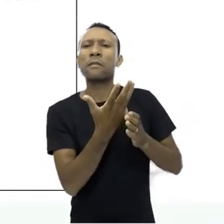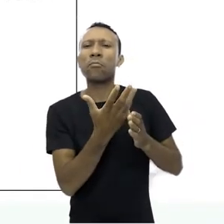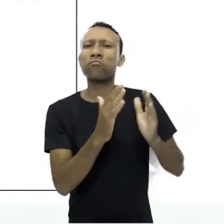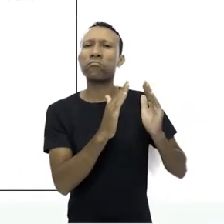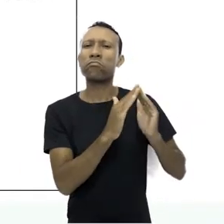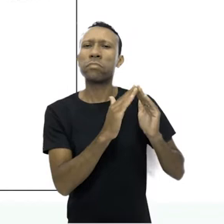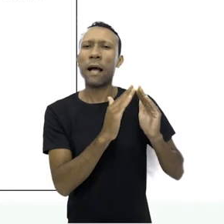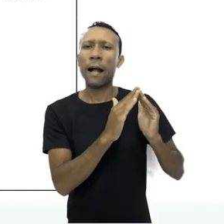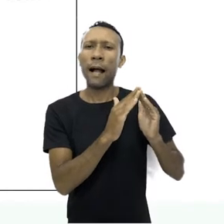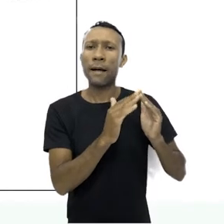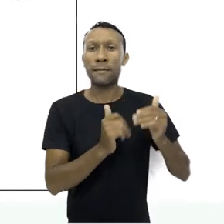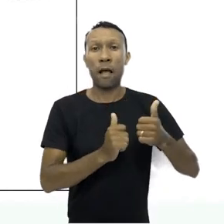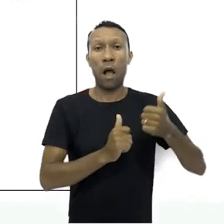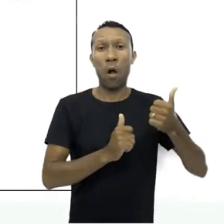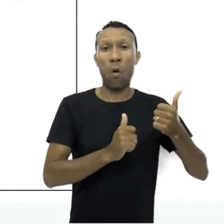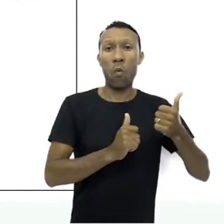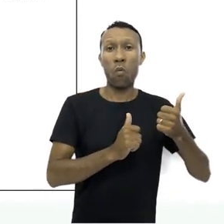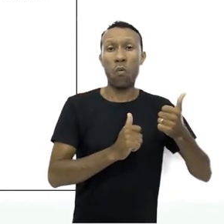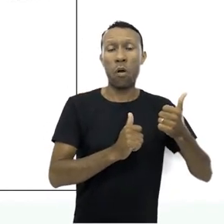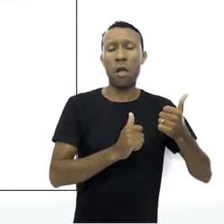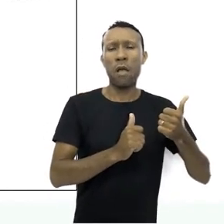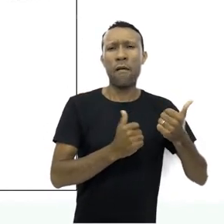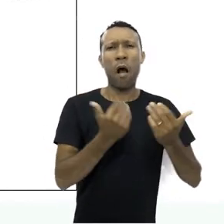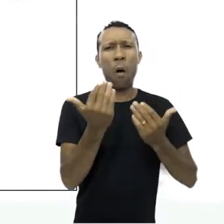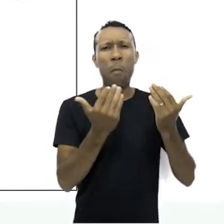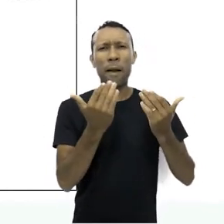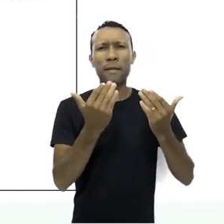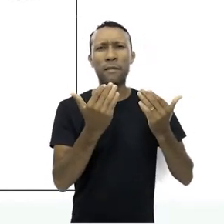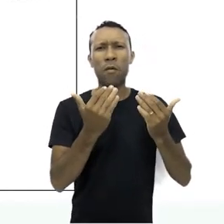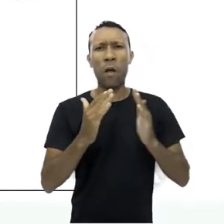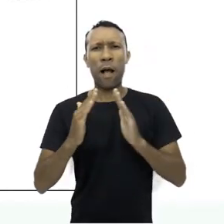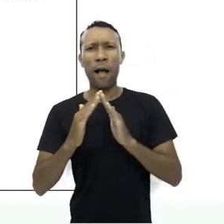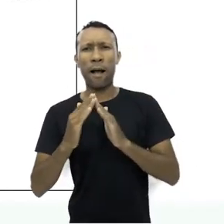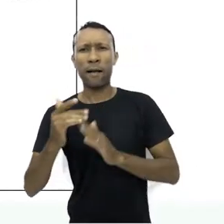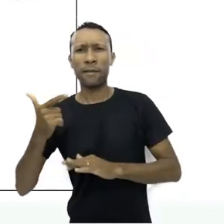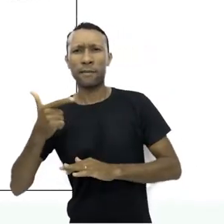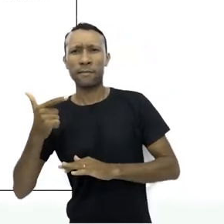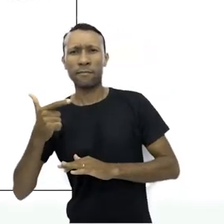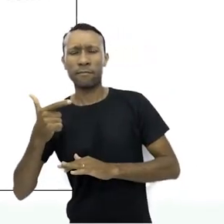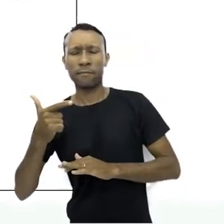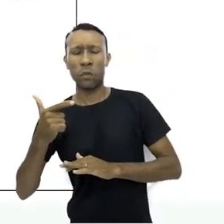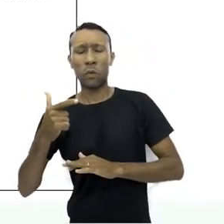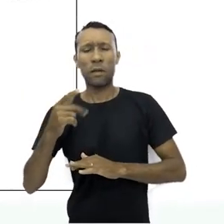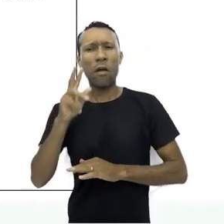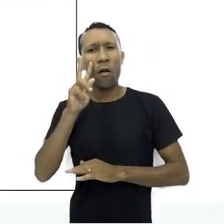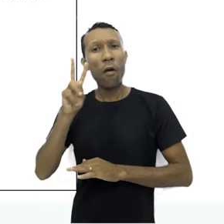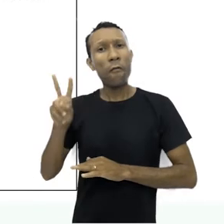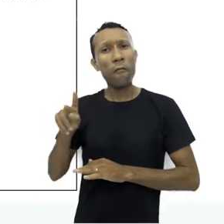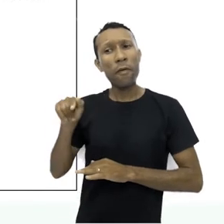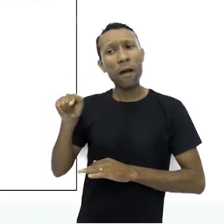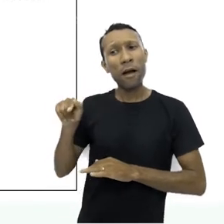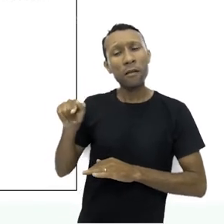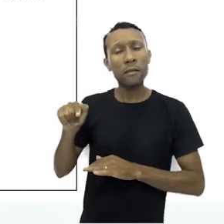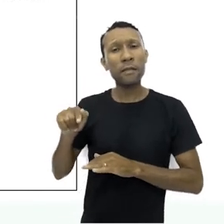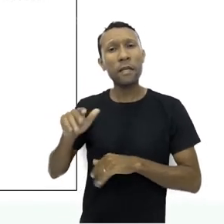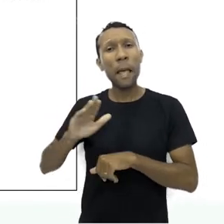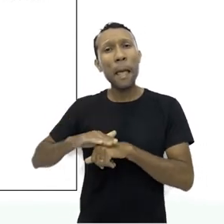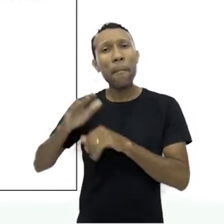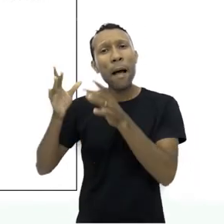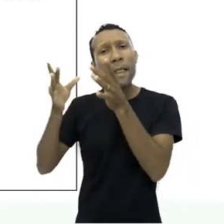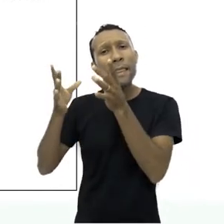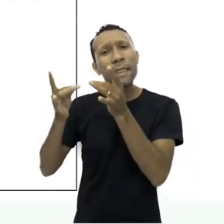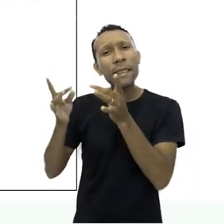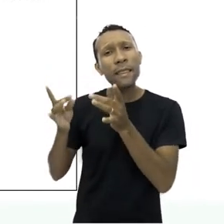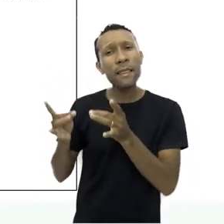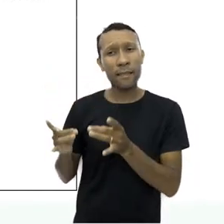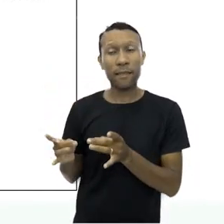1 com a construção da planta baixa da casa 2, a gente observa que a casa 2 ela tem mais detalhes, não é? Então, em